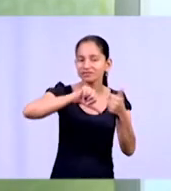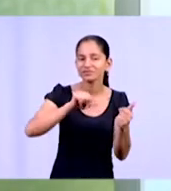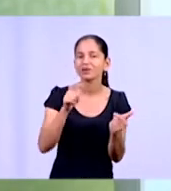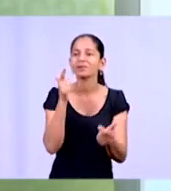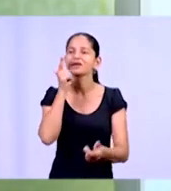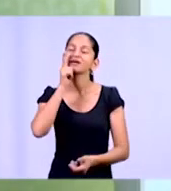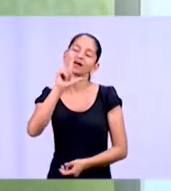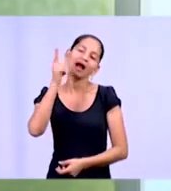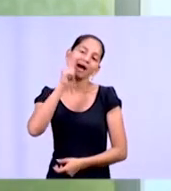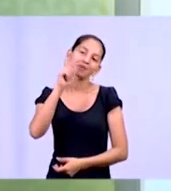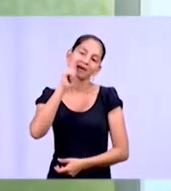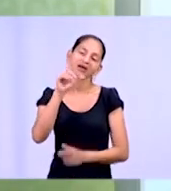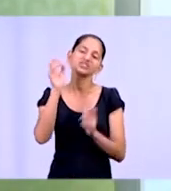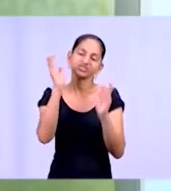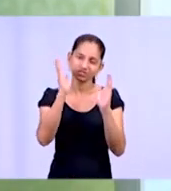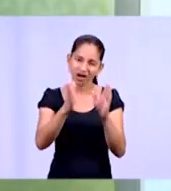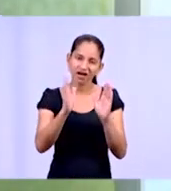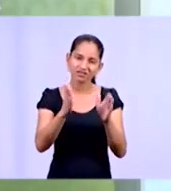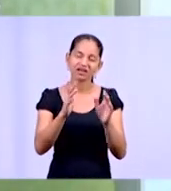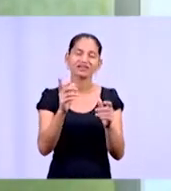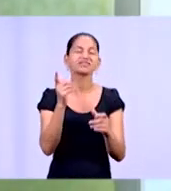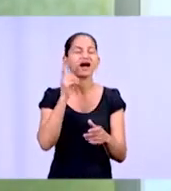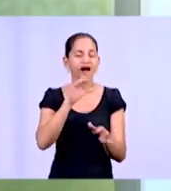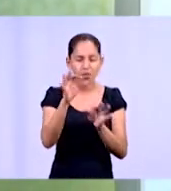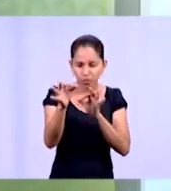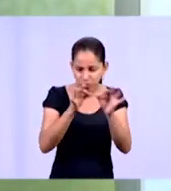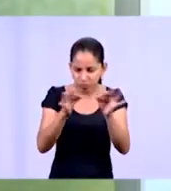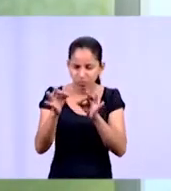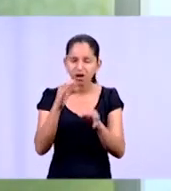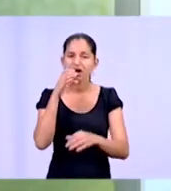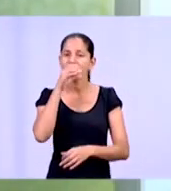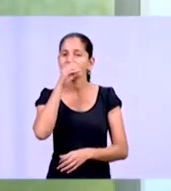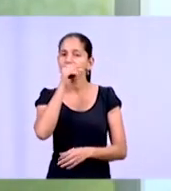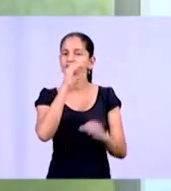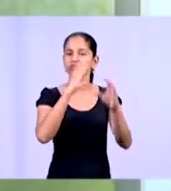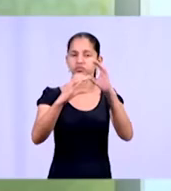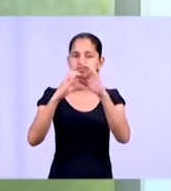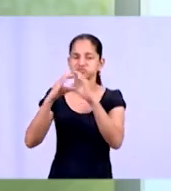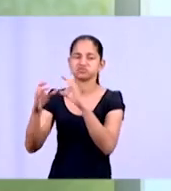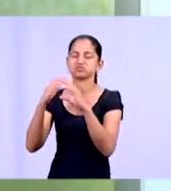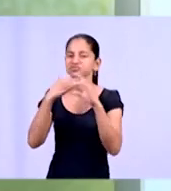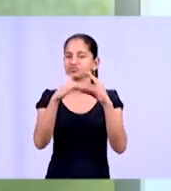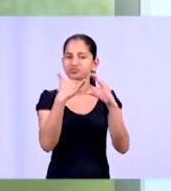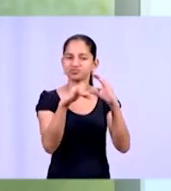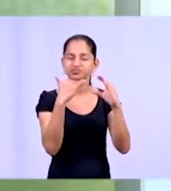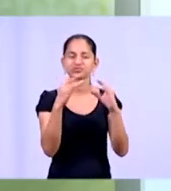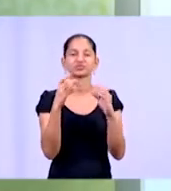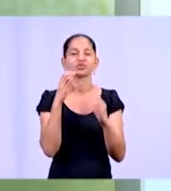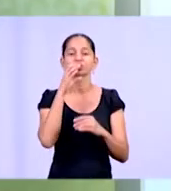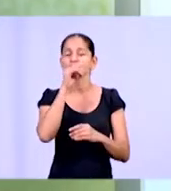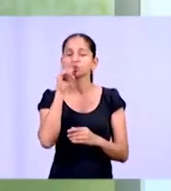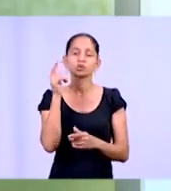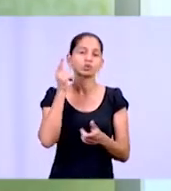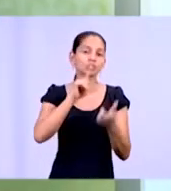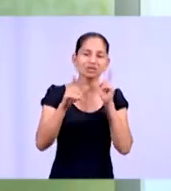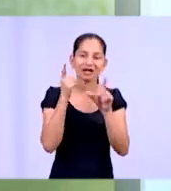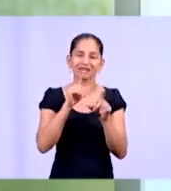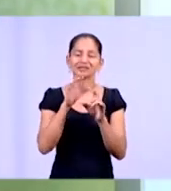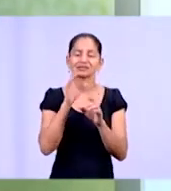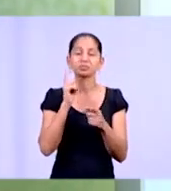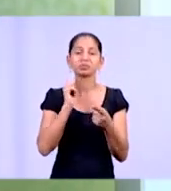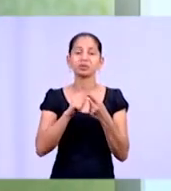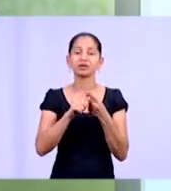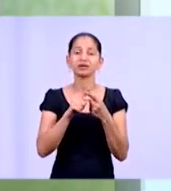capaz de calcular informações, de processar informações. E essas informações a gente consegue manipular realmente por